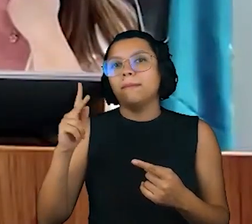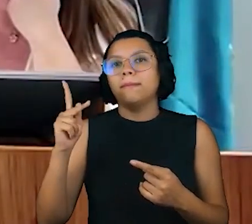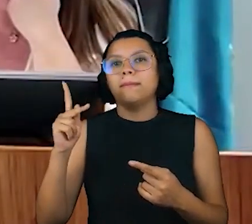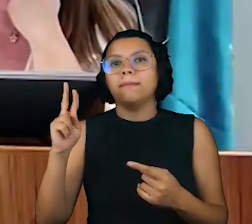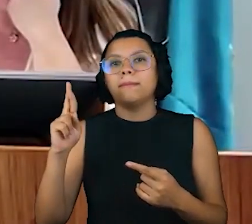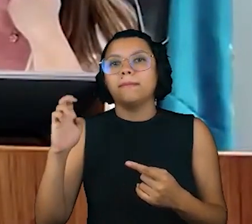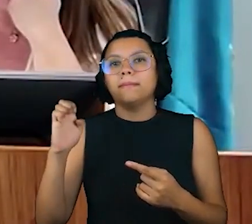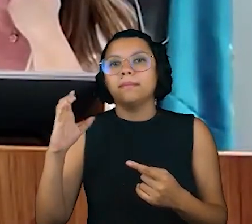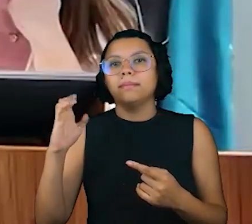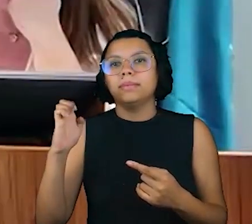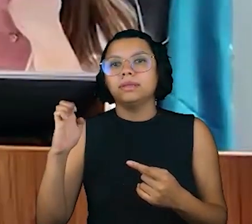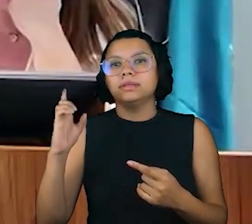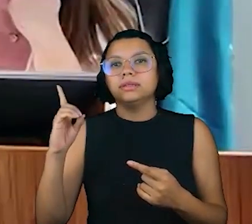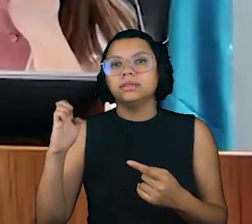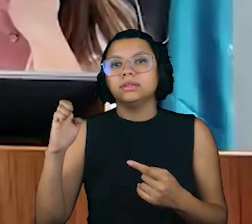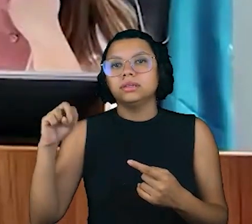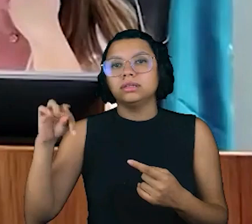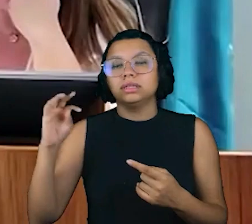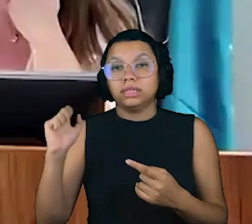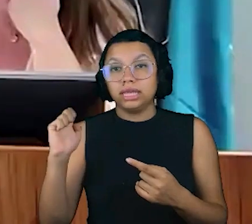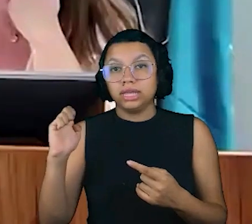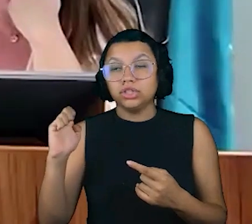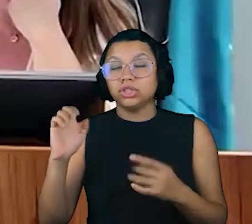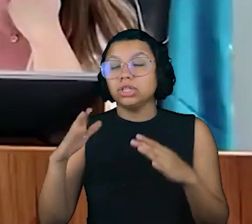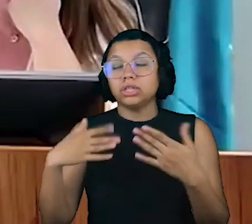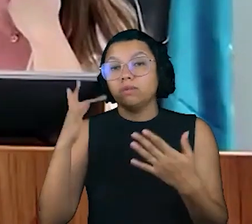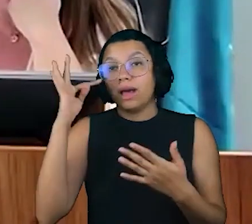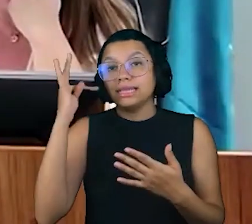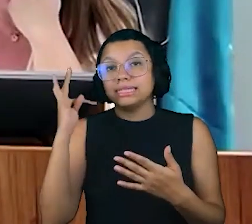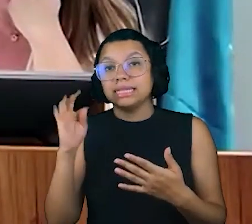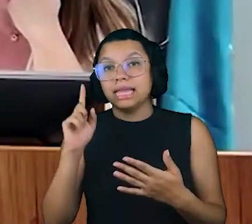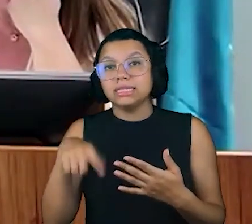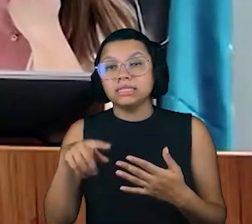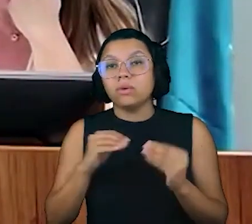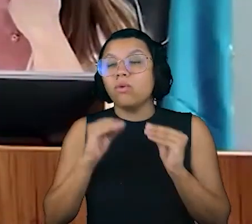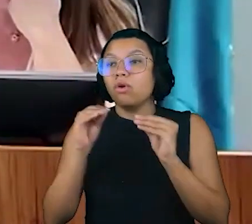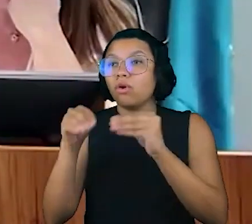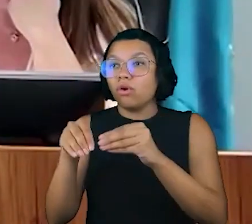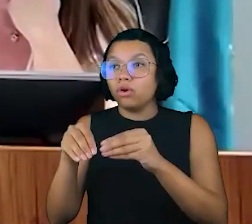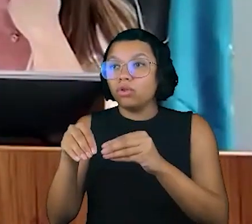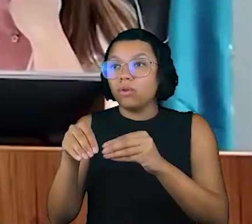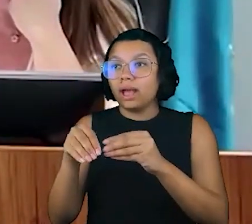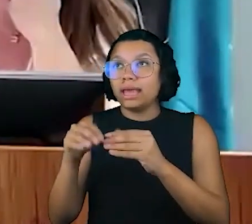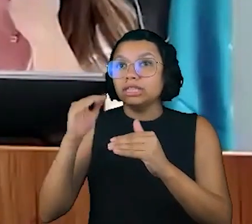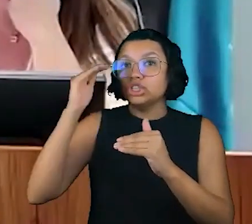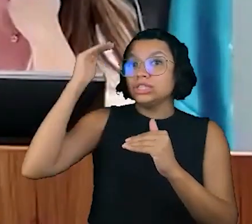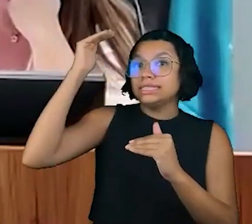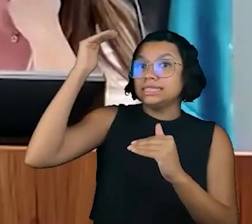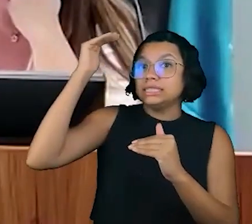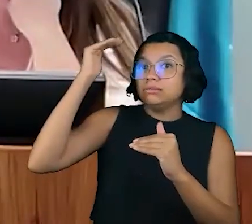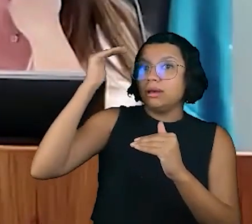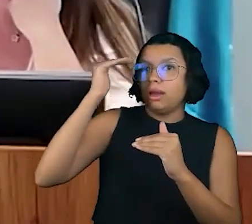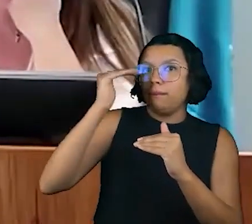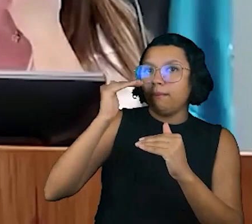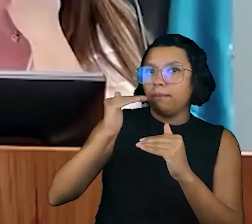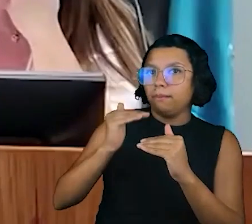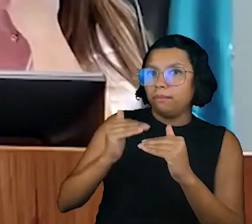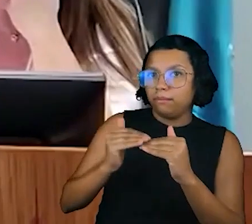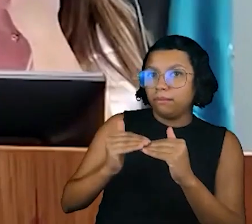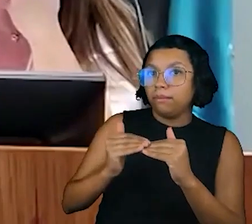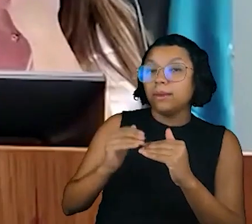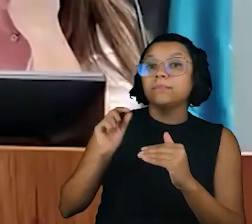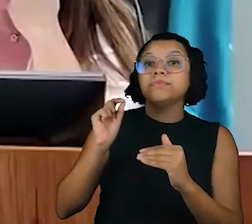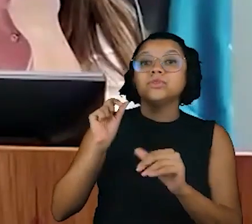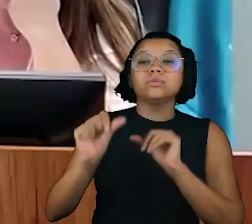as teses elas são postas de cima para baixo. Isso torna